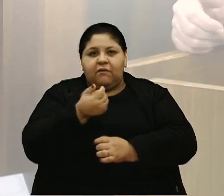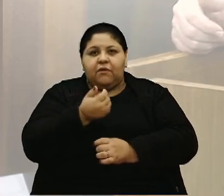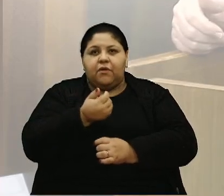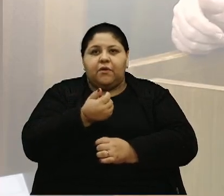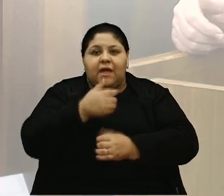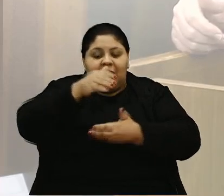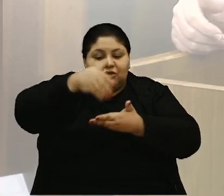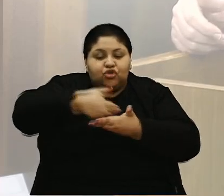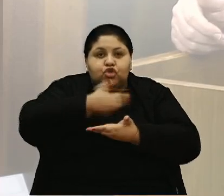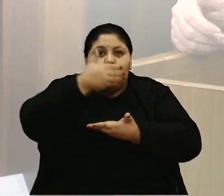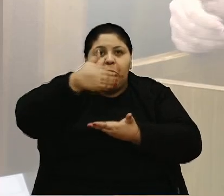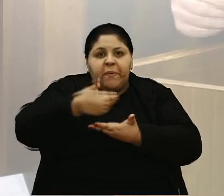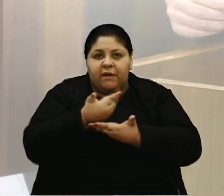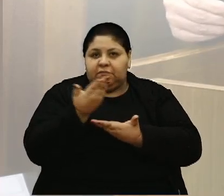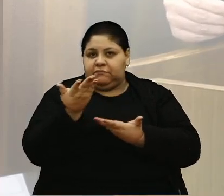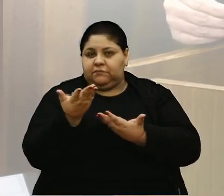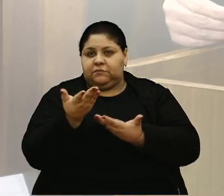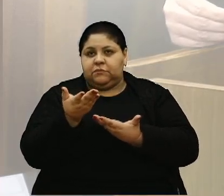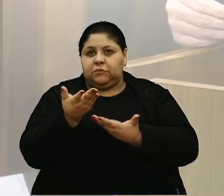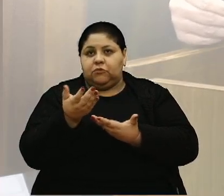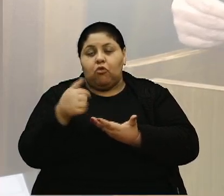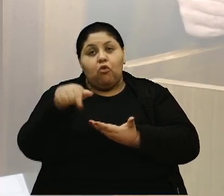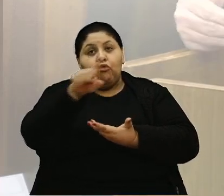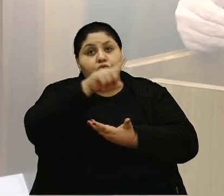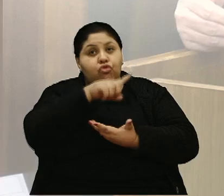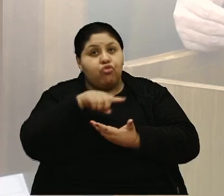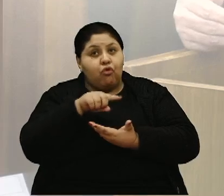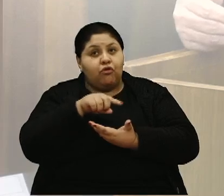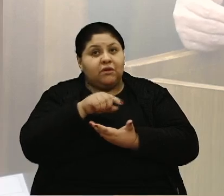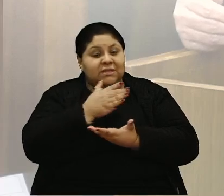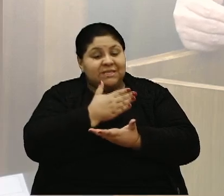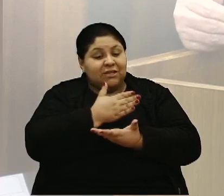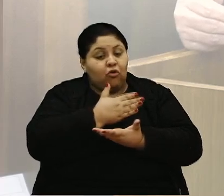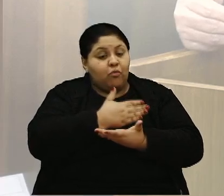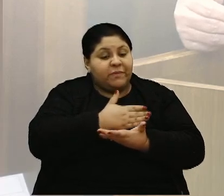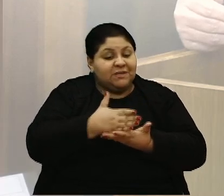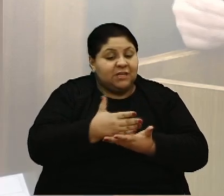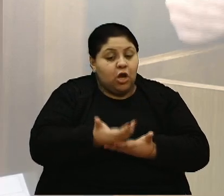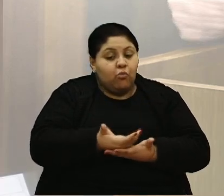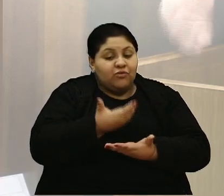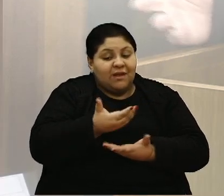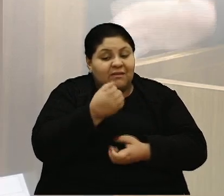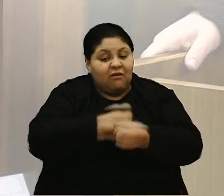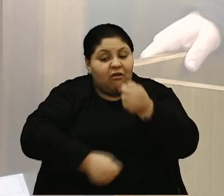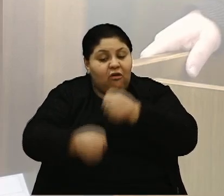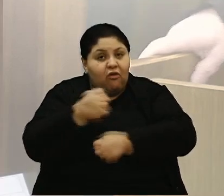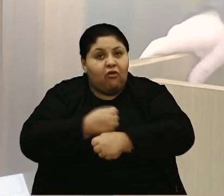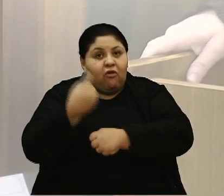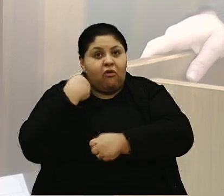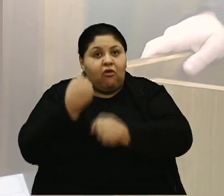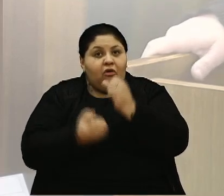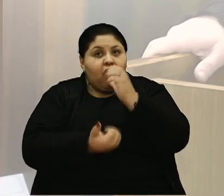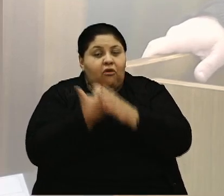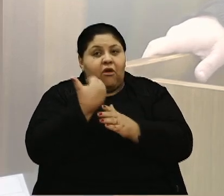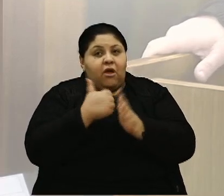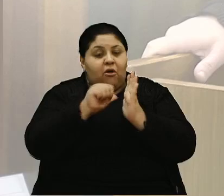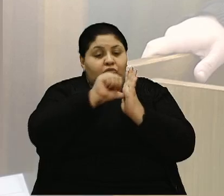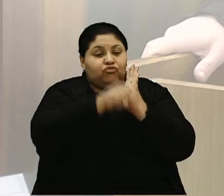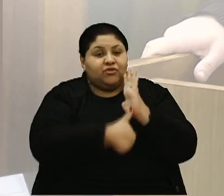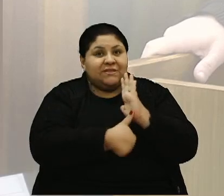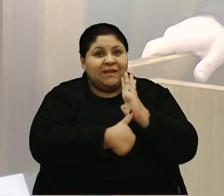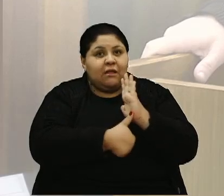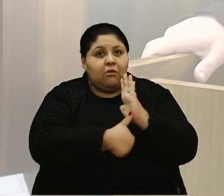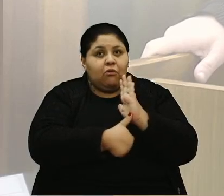enfim, mas nós não estarmos desde o Natal do ano passado tentando criar o selo Bauru, um